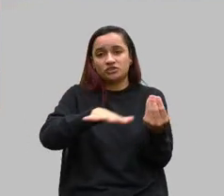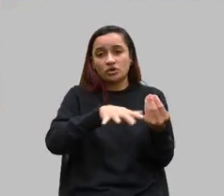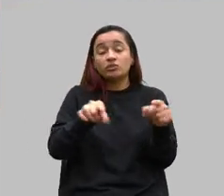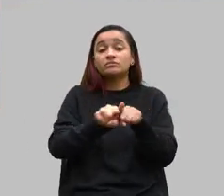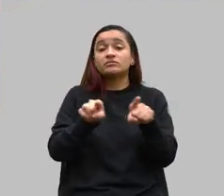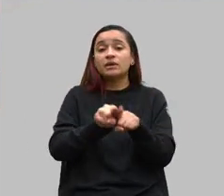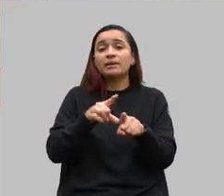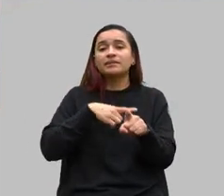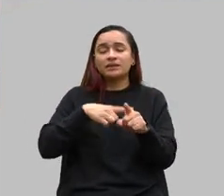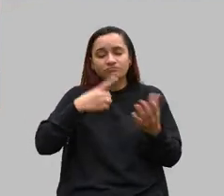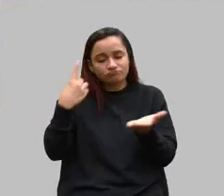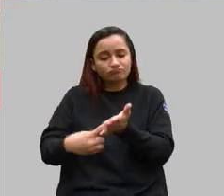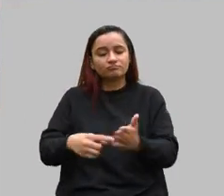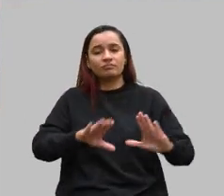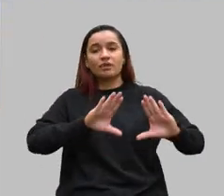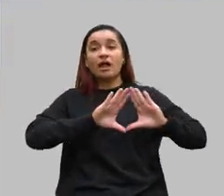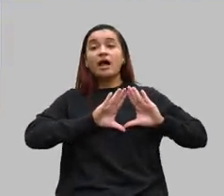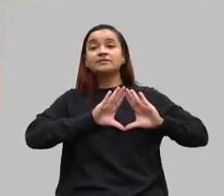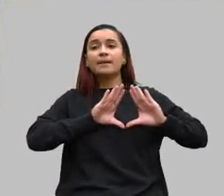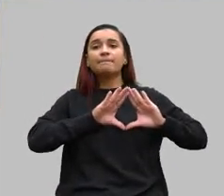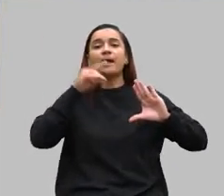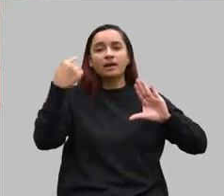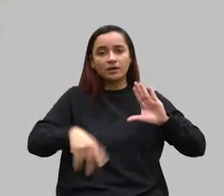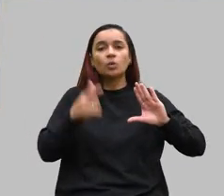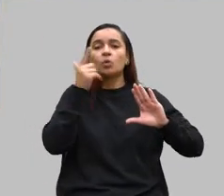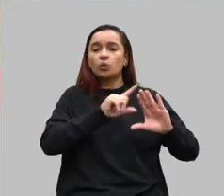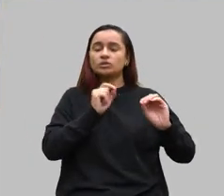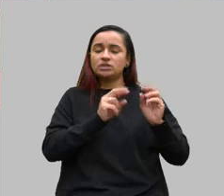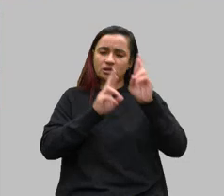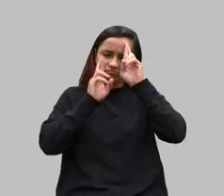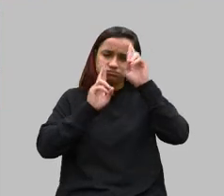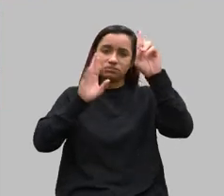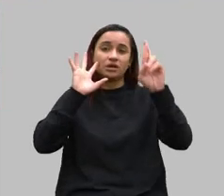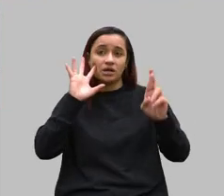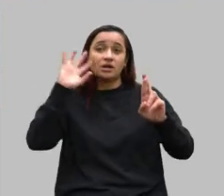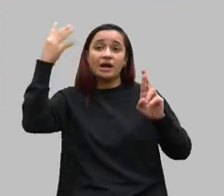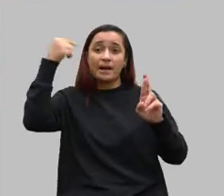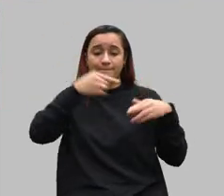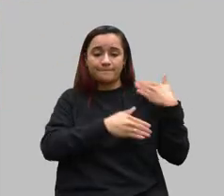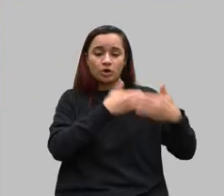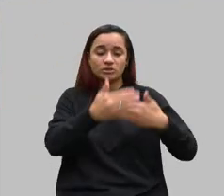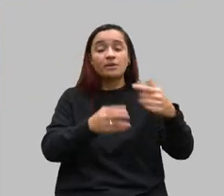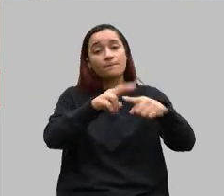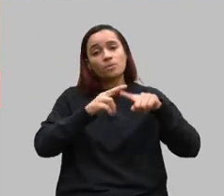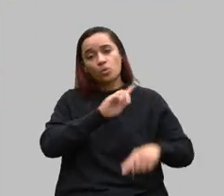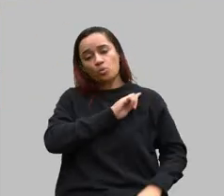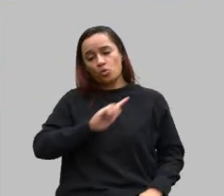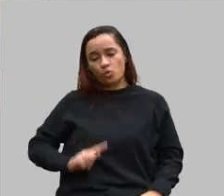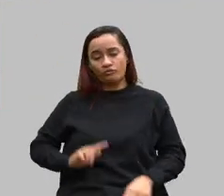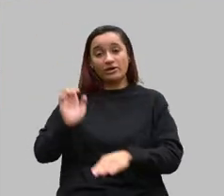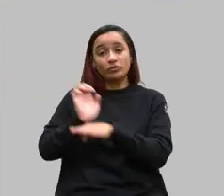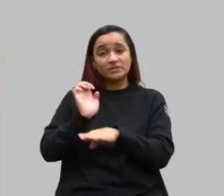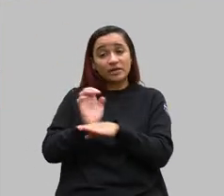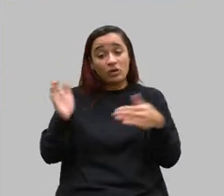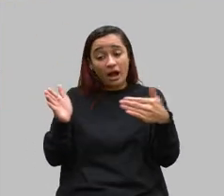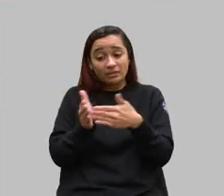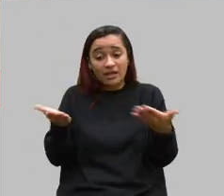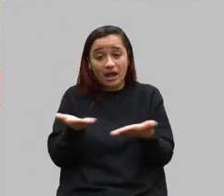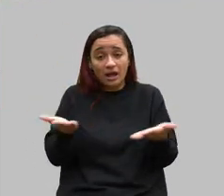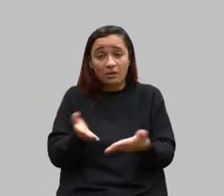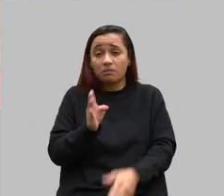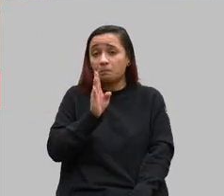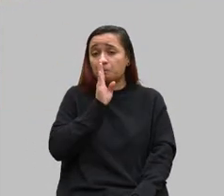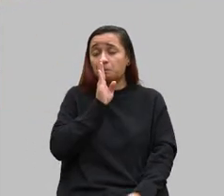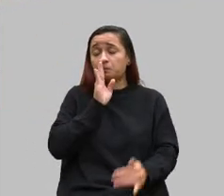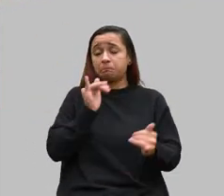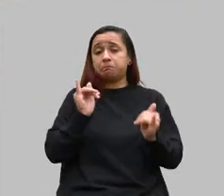Assembleia de Minas para liderar esse processo uma vez que o governo do estado tem passado até agora por um momento de silêncio de